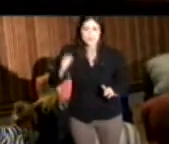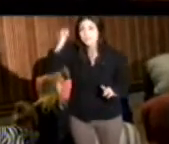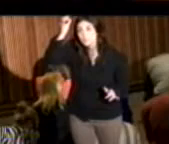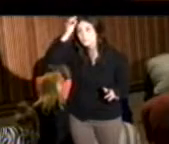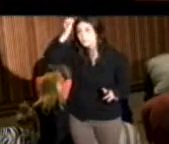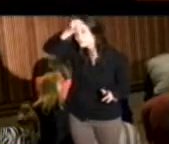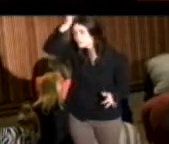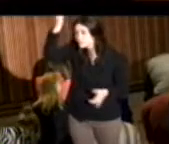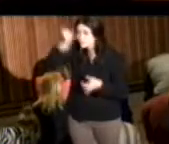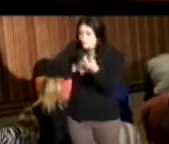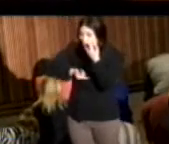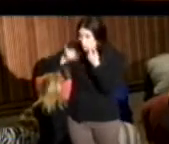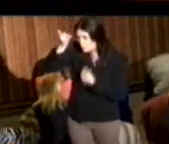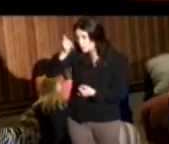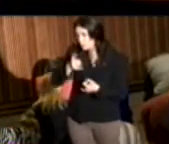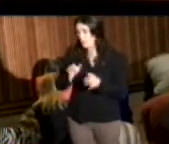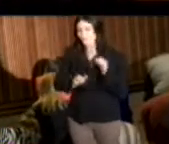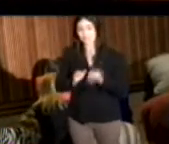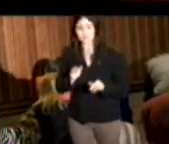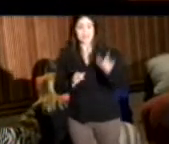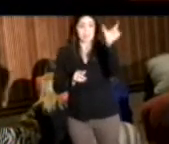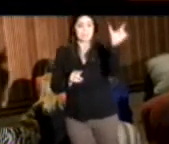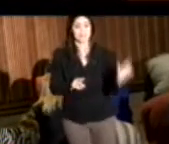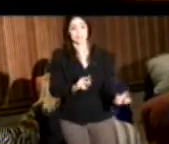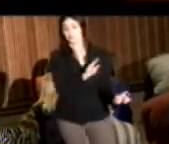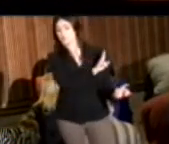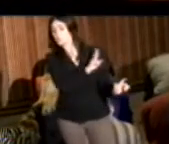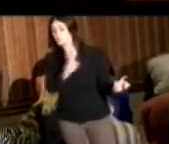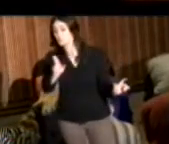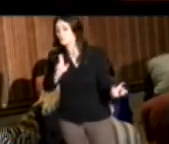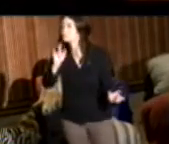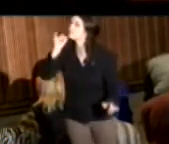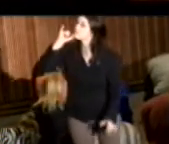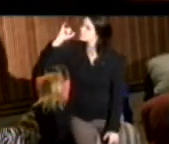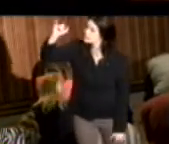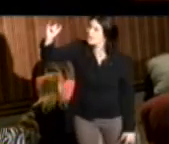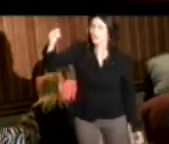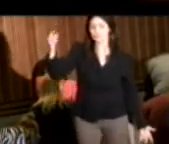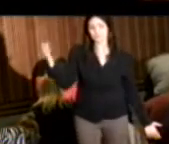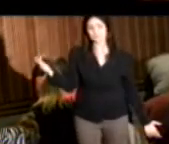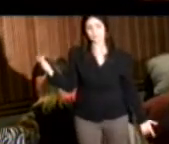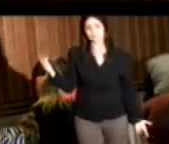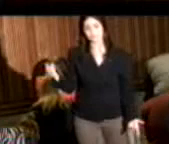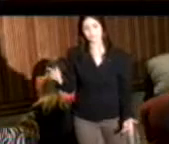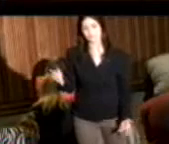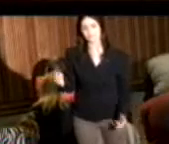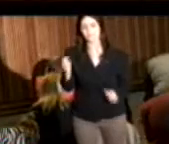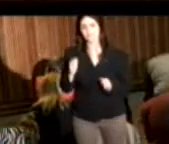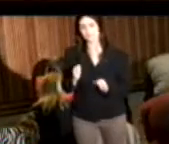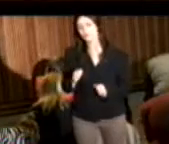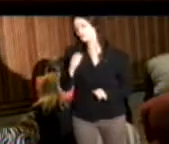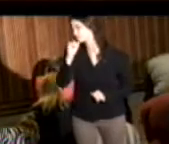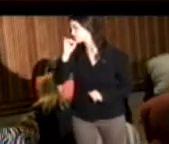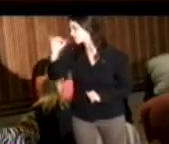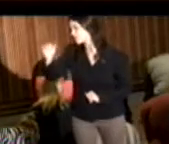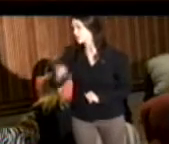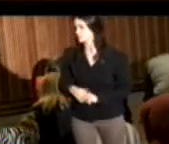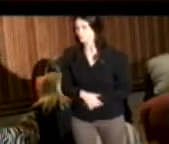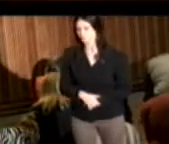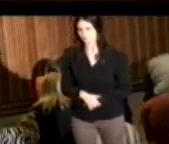o que você não consegue lidar. Você tem, fala para Ele: Jesus, eu fui ministrado no meu